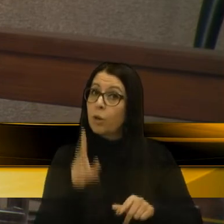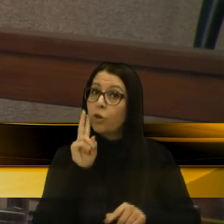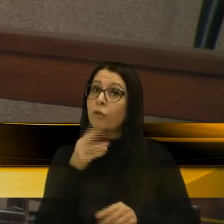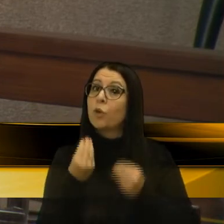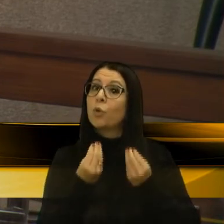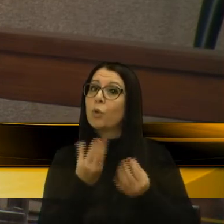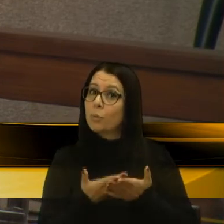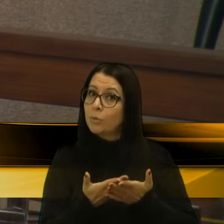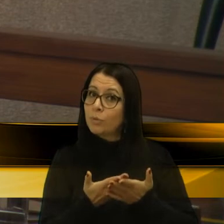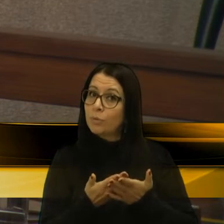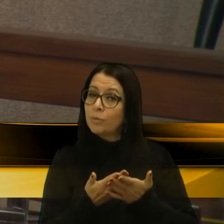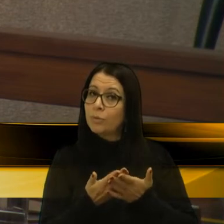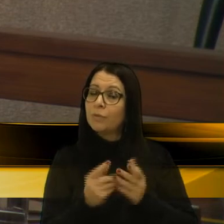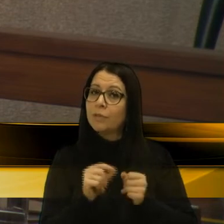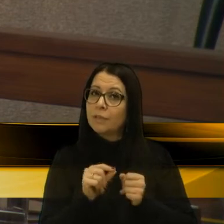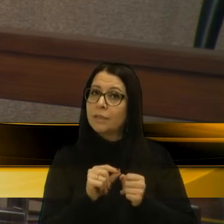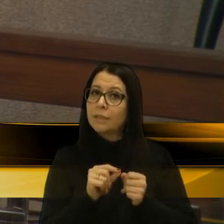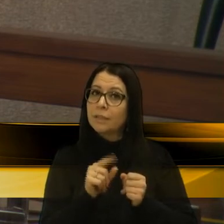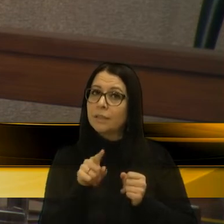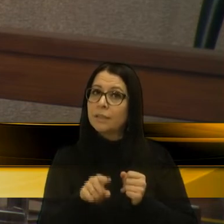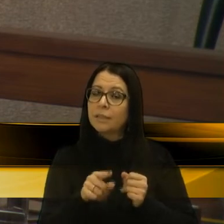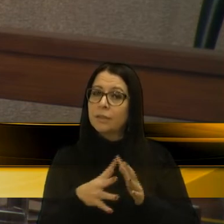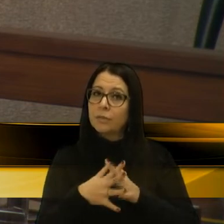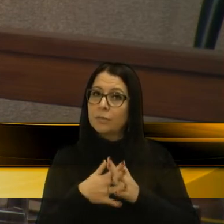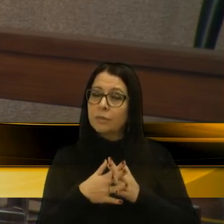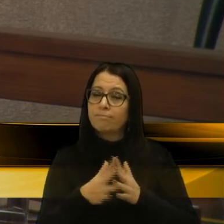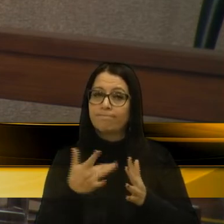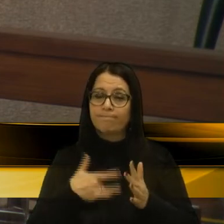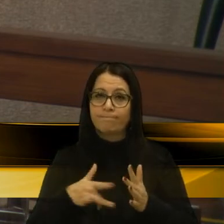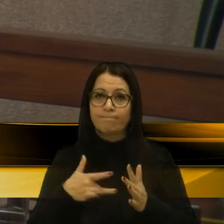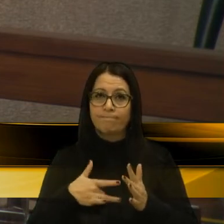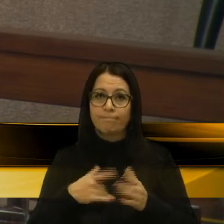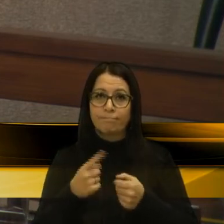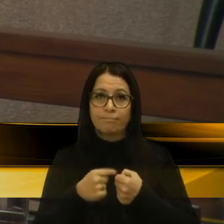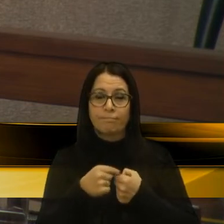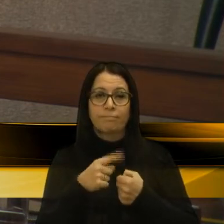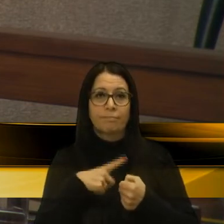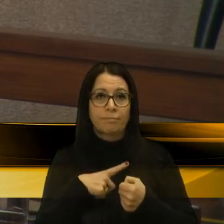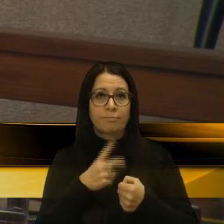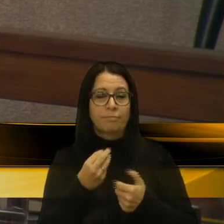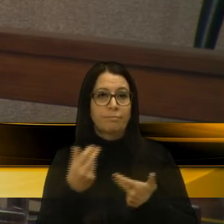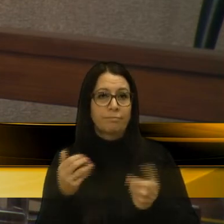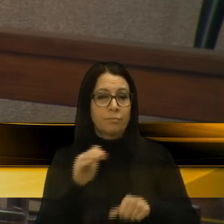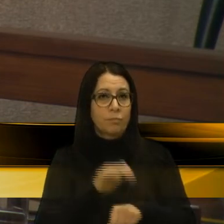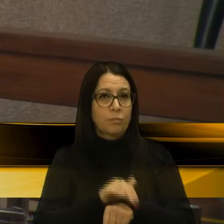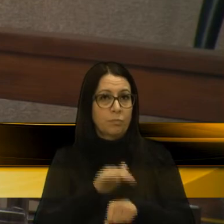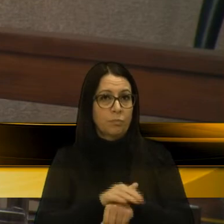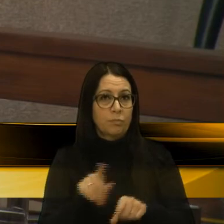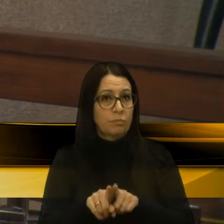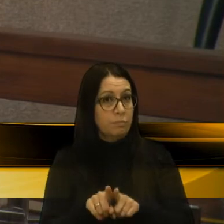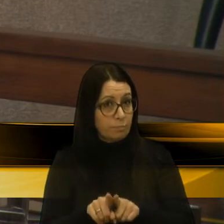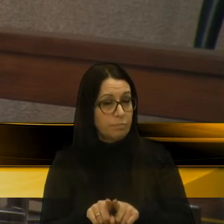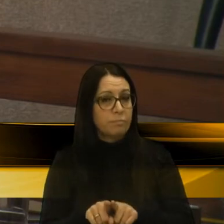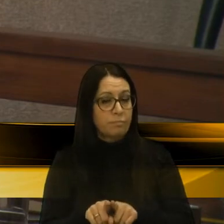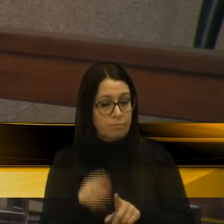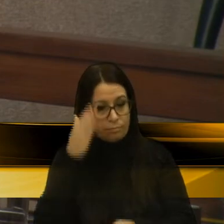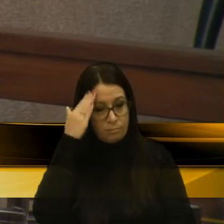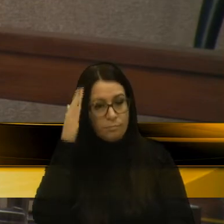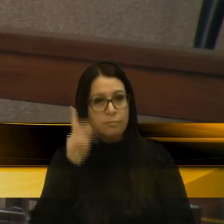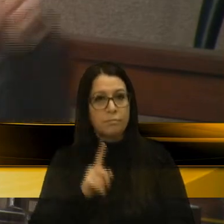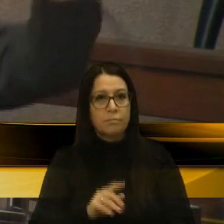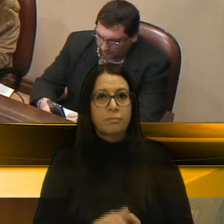da Metalcorte, é sintomática de um governo que se perdeu. Não conhece, nunca visitou, não sabe a demora que é para